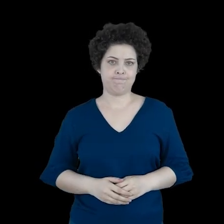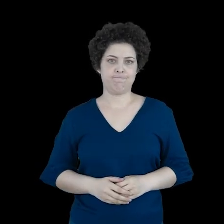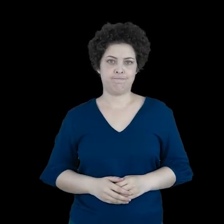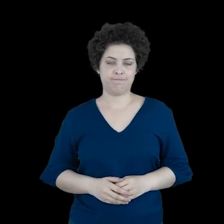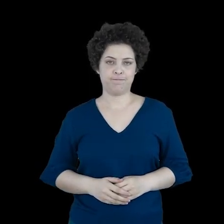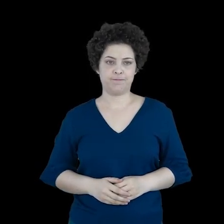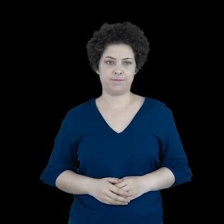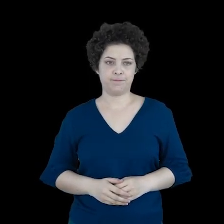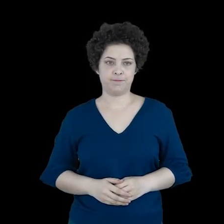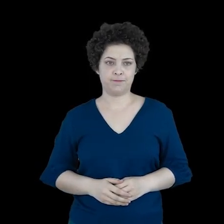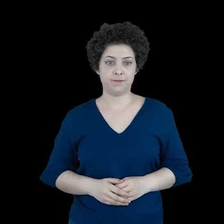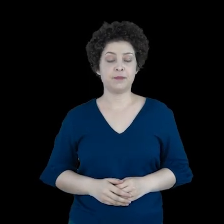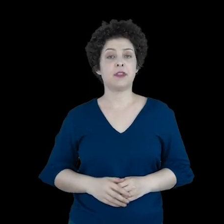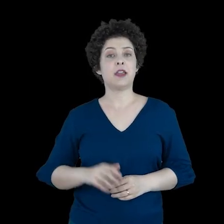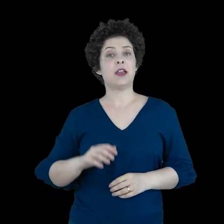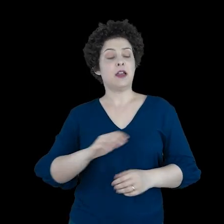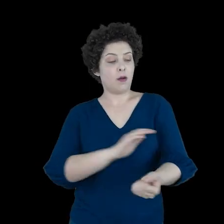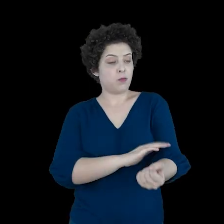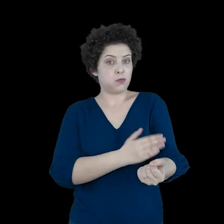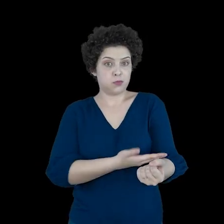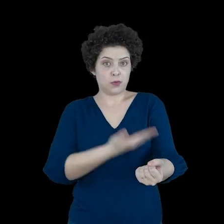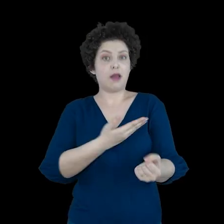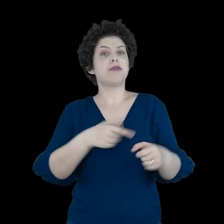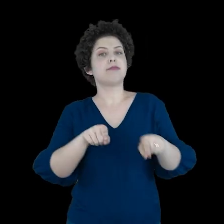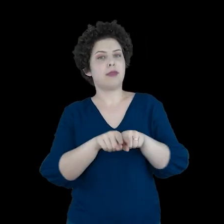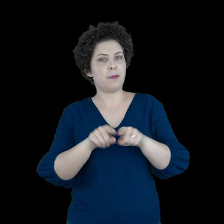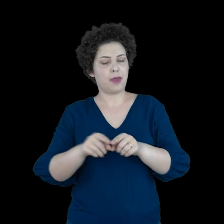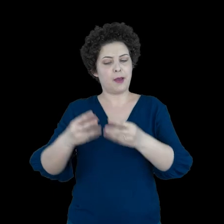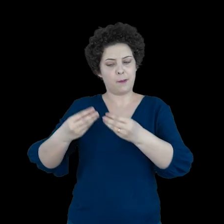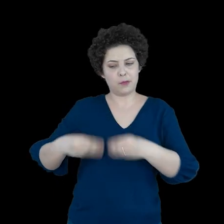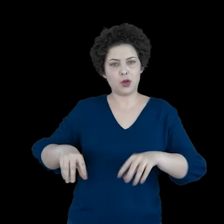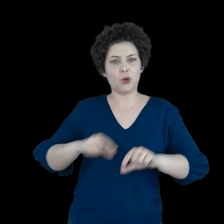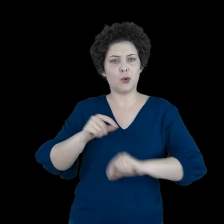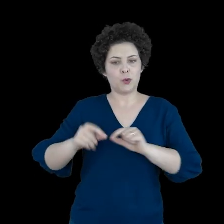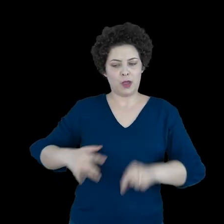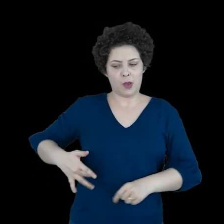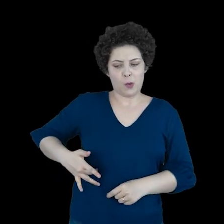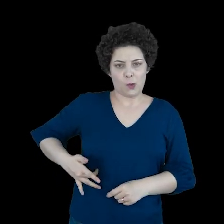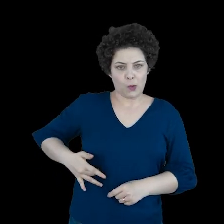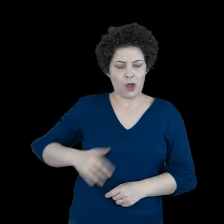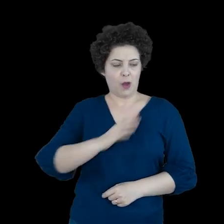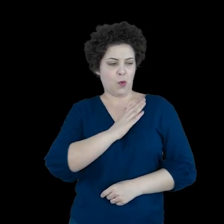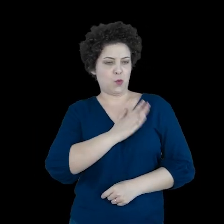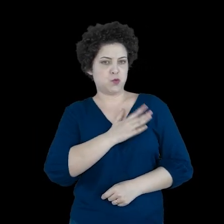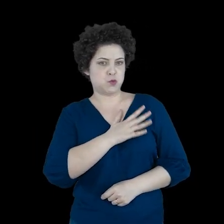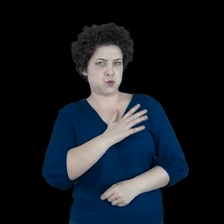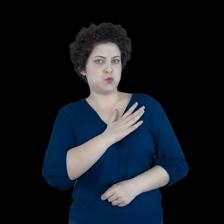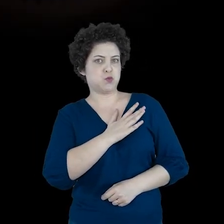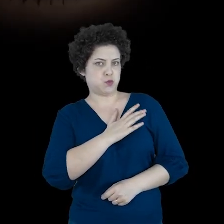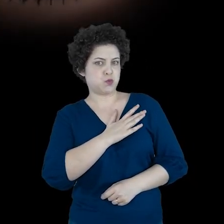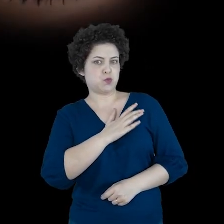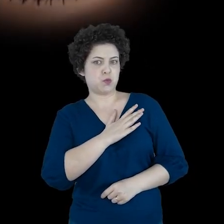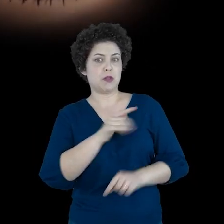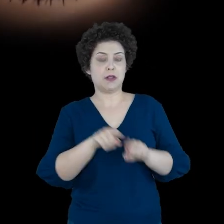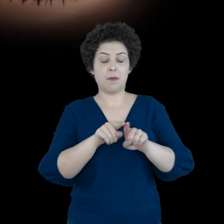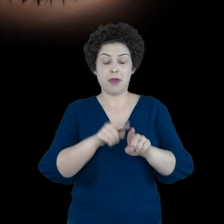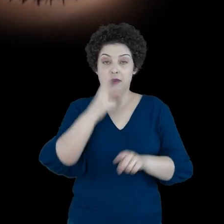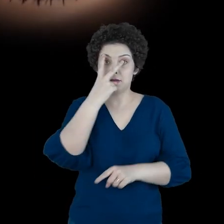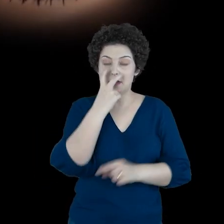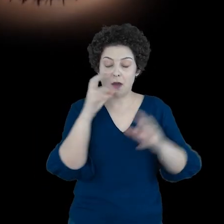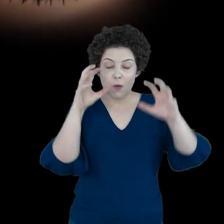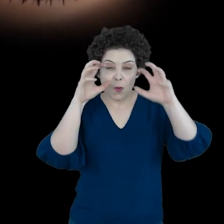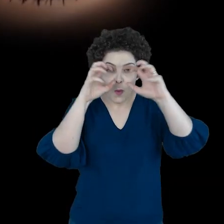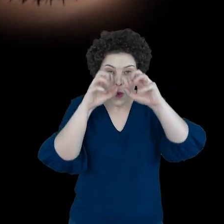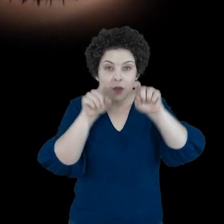derrame. A hipertensão também pode levar à insuficiência cardíaca e renal, cegueira e